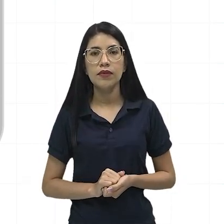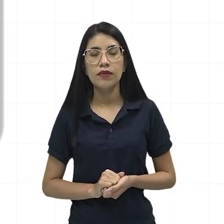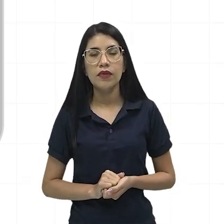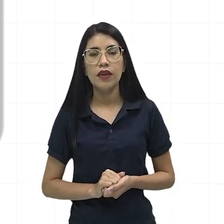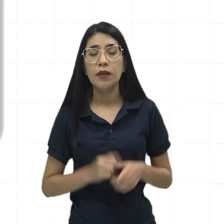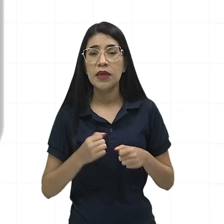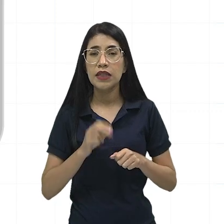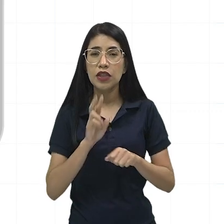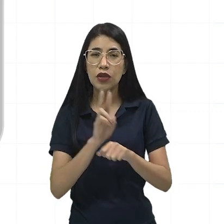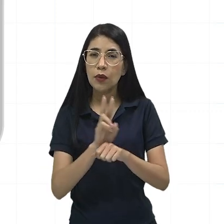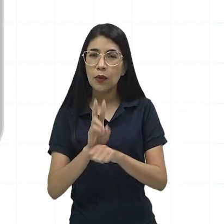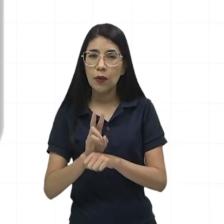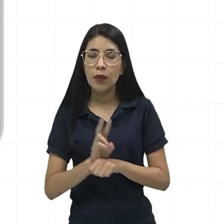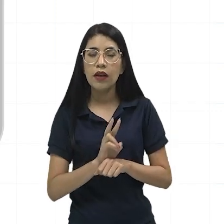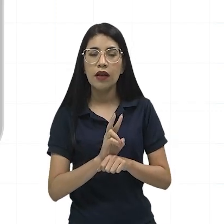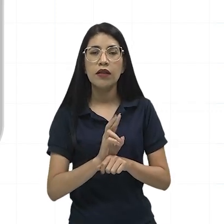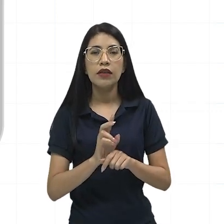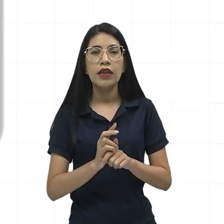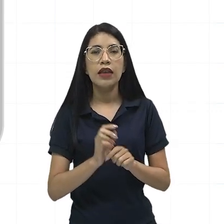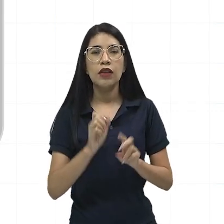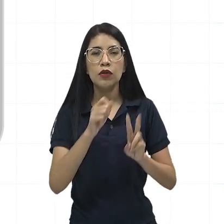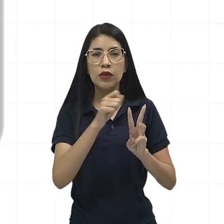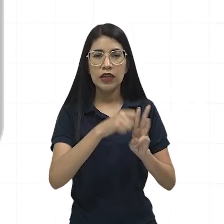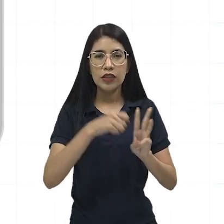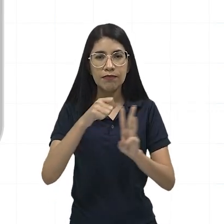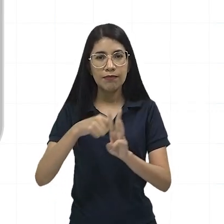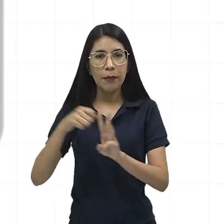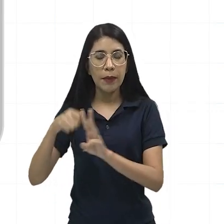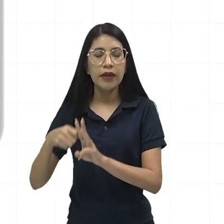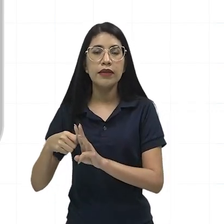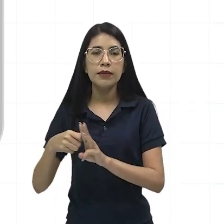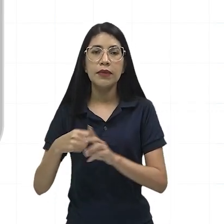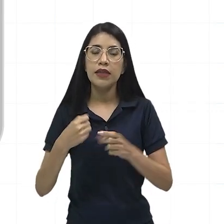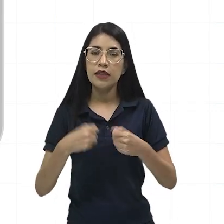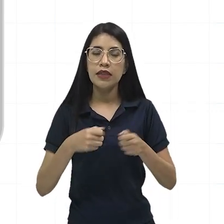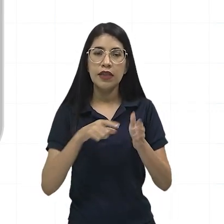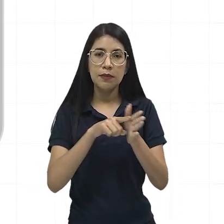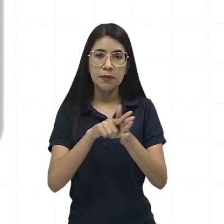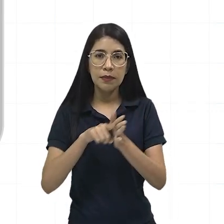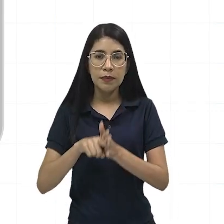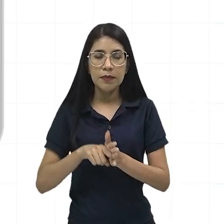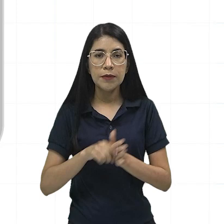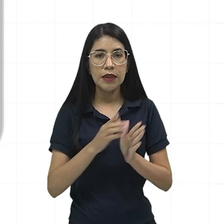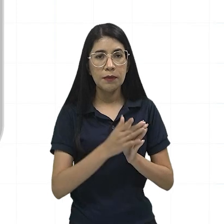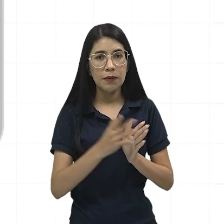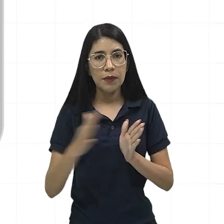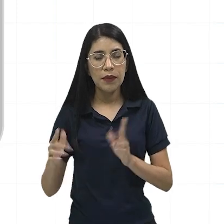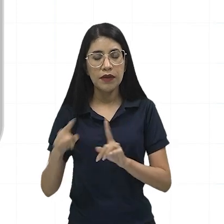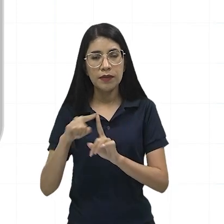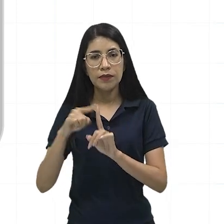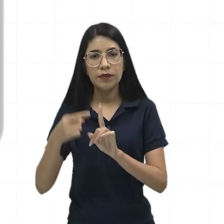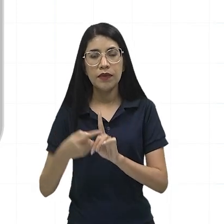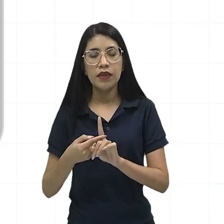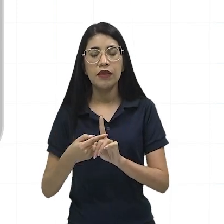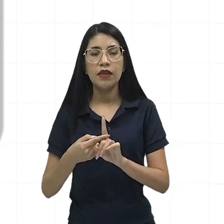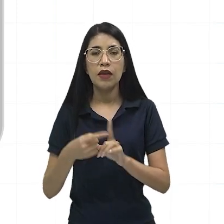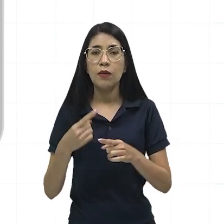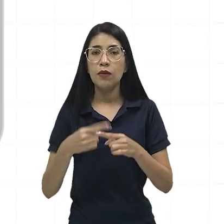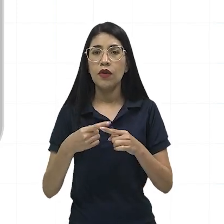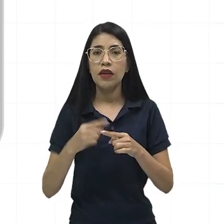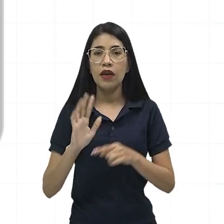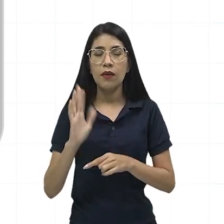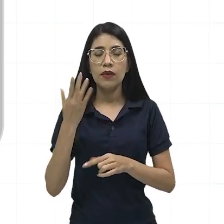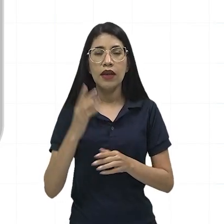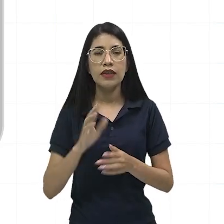dizer, monitorado a cada trimestre, né, a cada 3 meses do processo de gestação, já que o processo ocorre